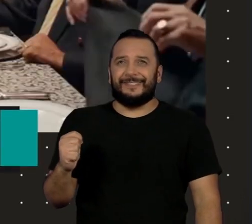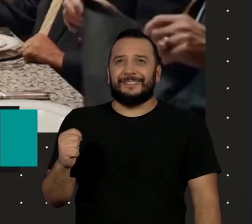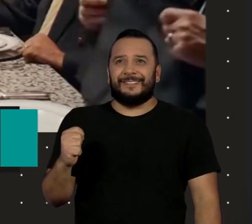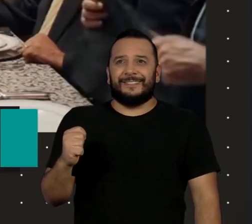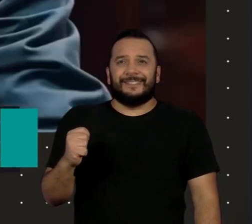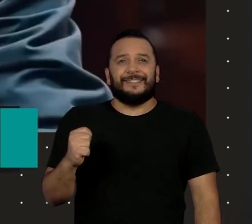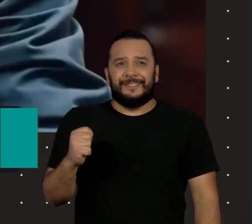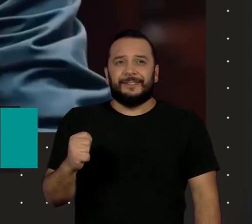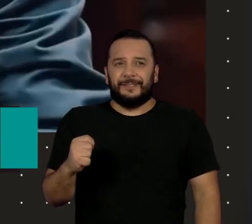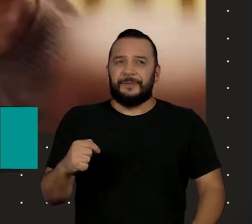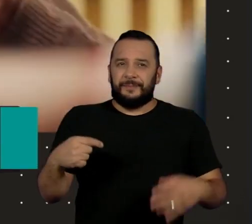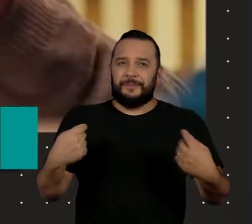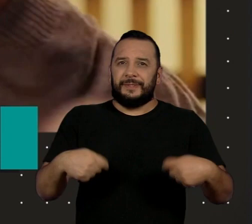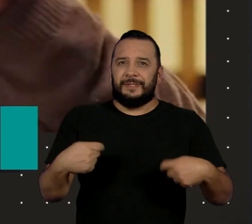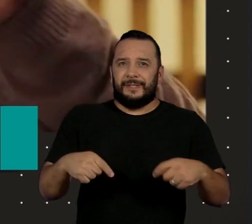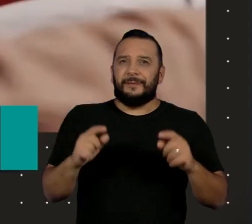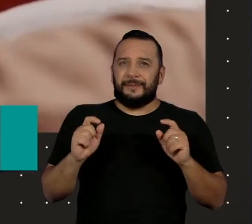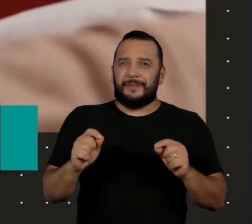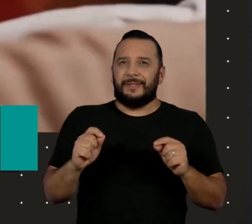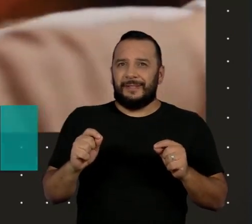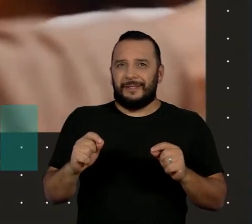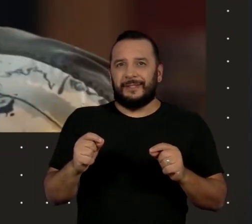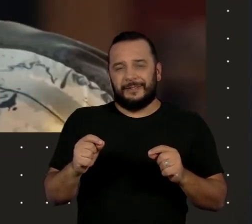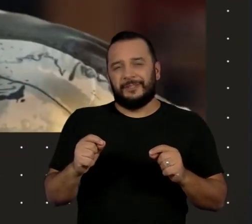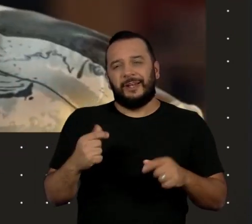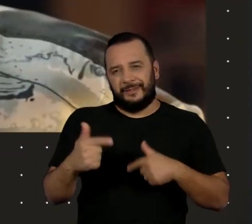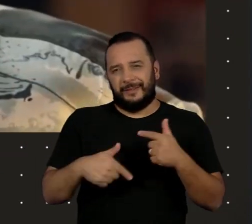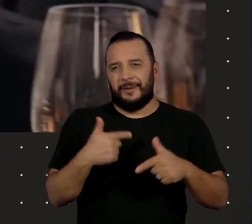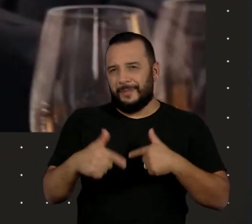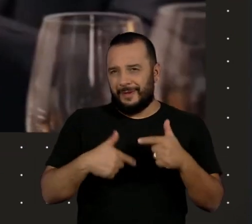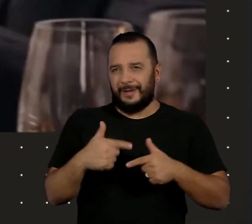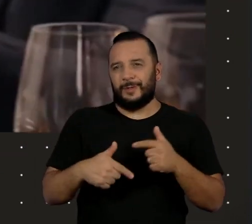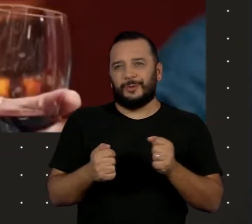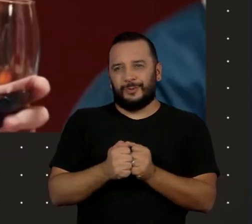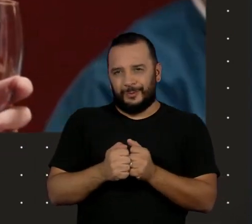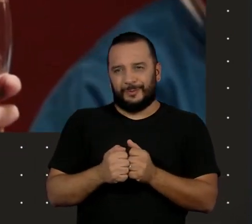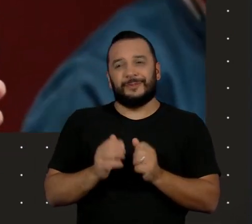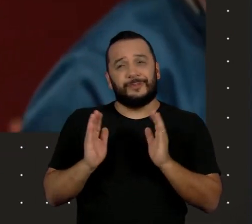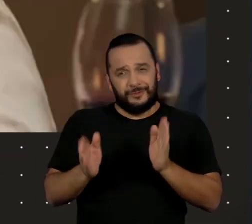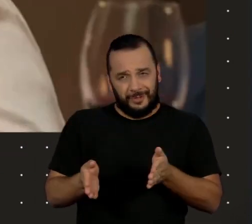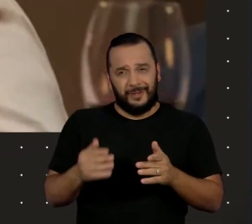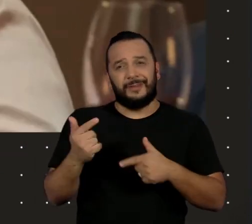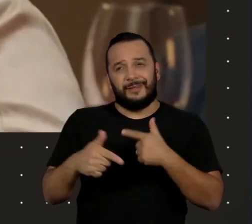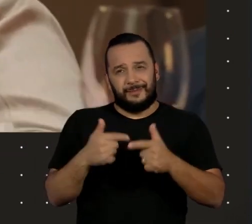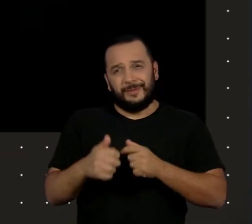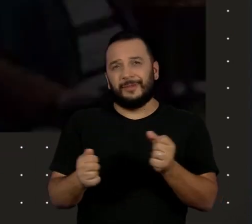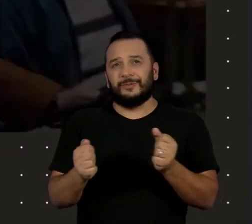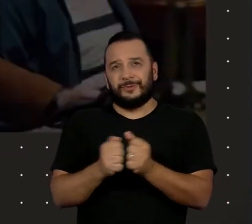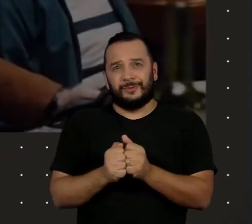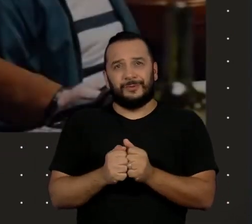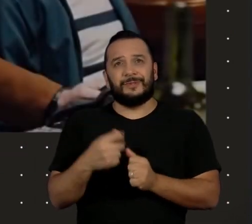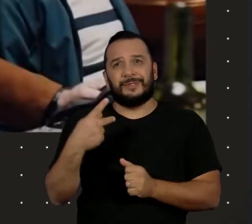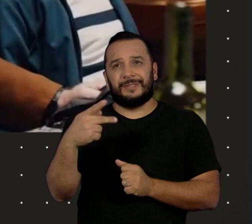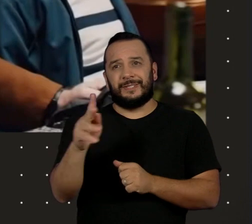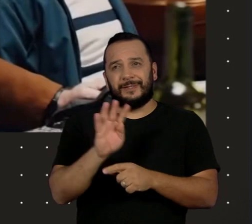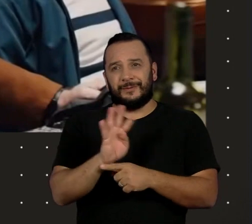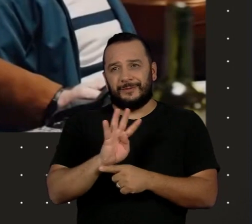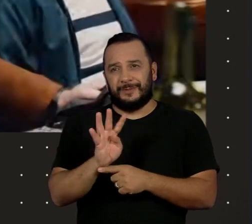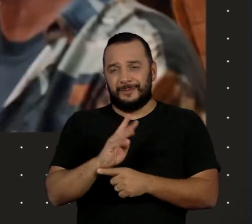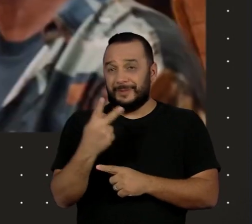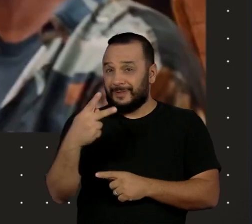E fizemos algumas coisas como ator juntos. Agora acabamos de fazer o seu filme, que é um filme